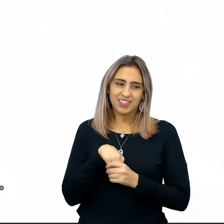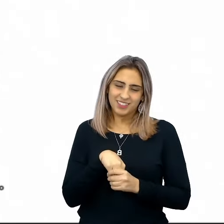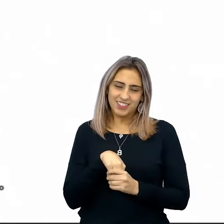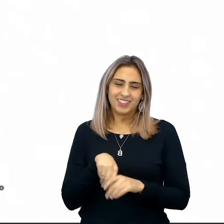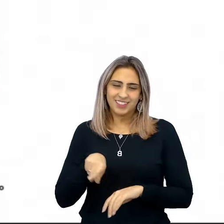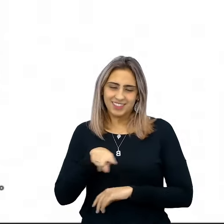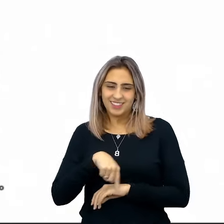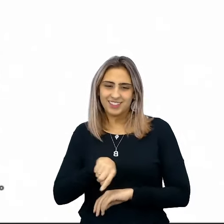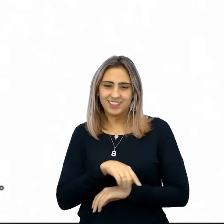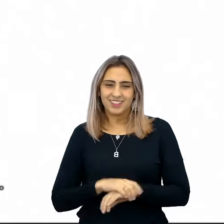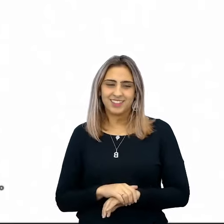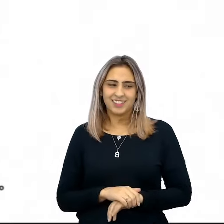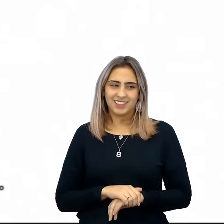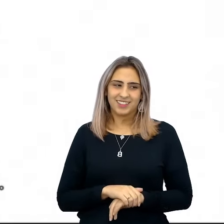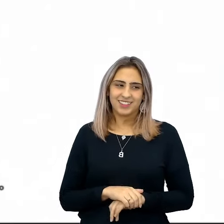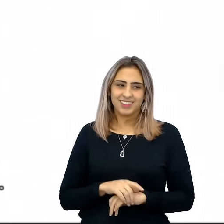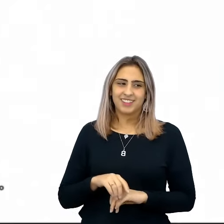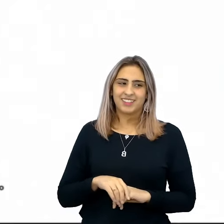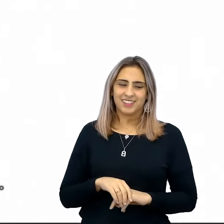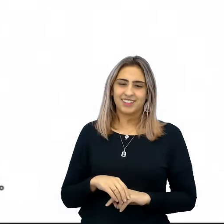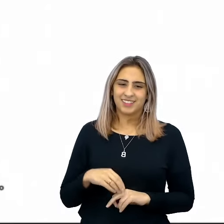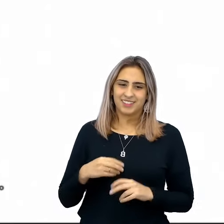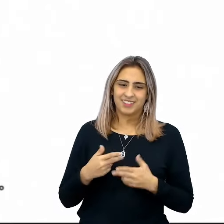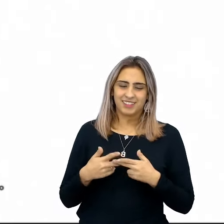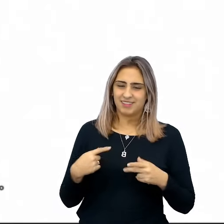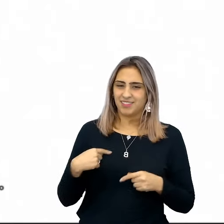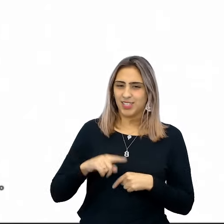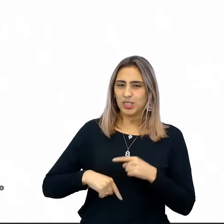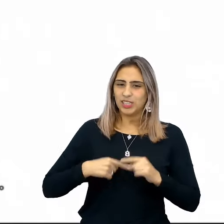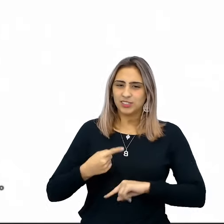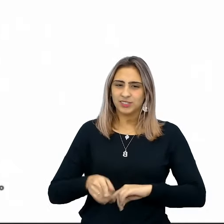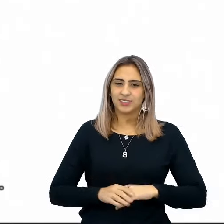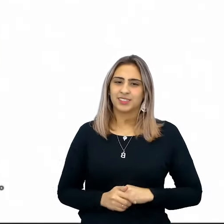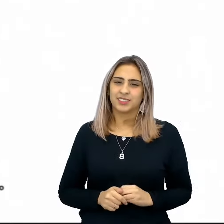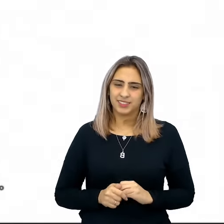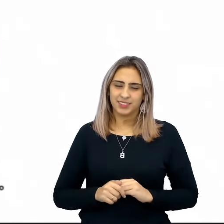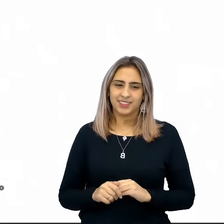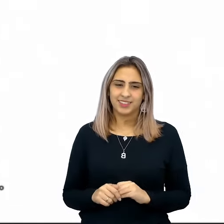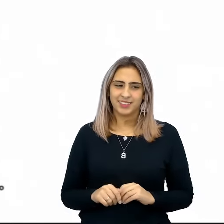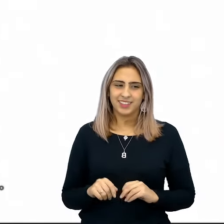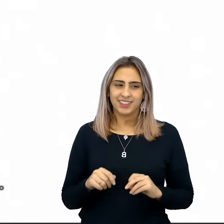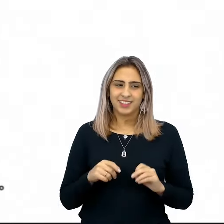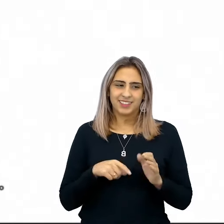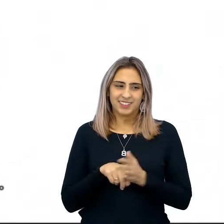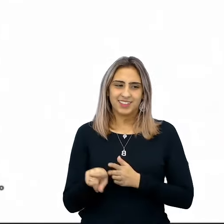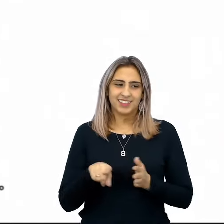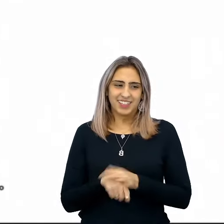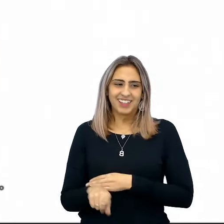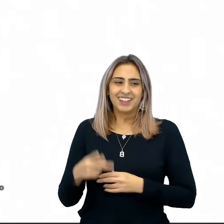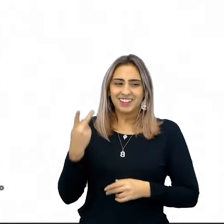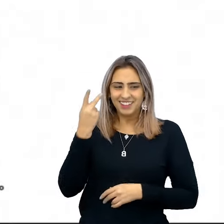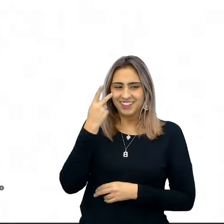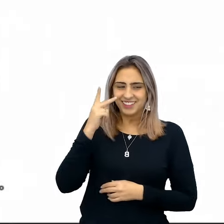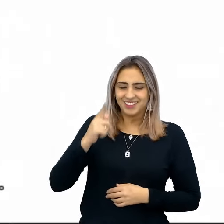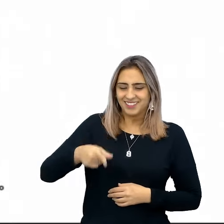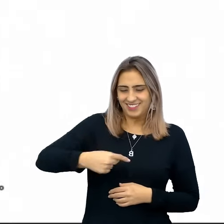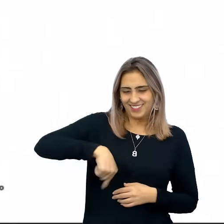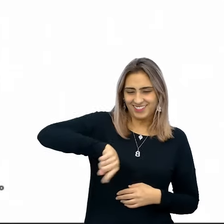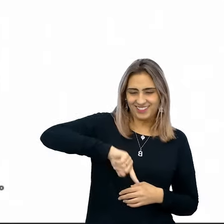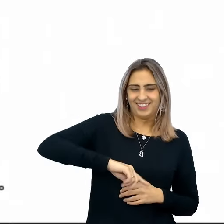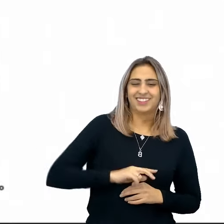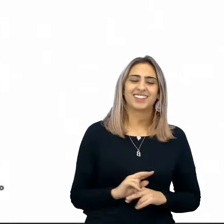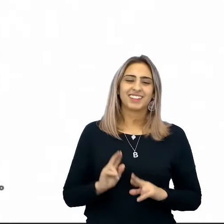quantos ovos. E agora, depois que a gente olha para a pergunta, a gente olha para os dados, né? Então,